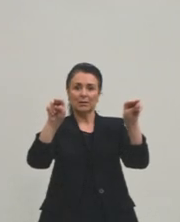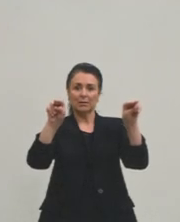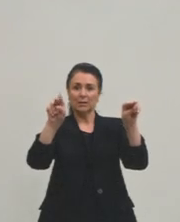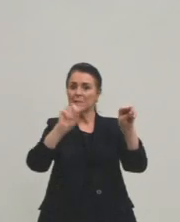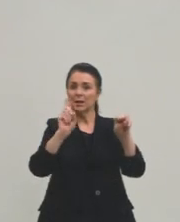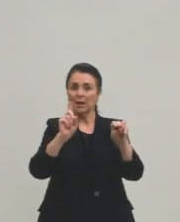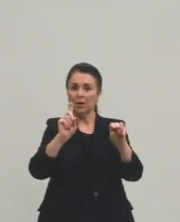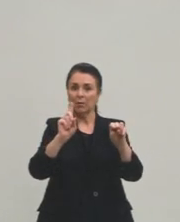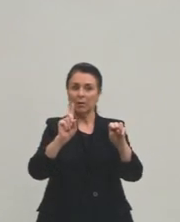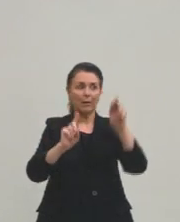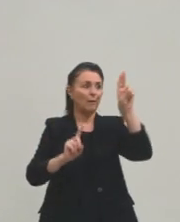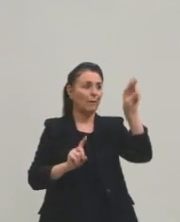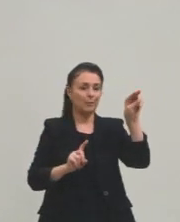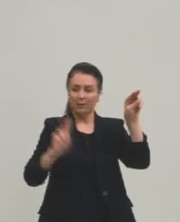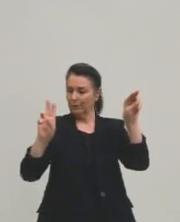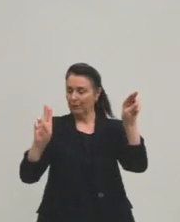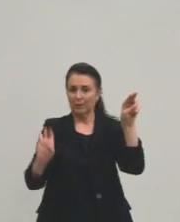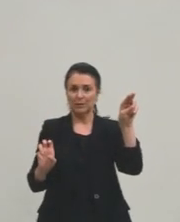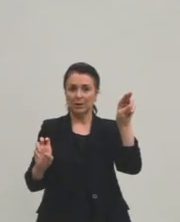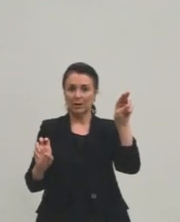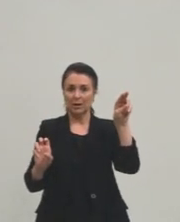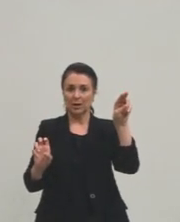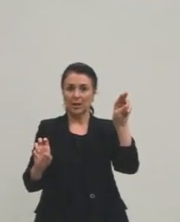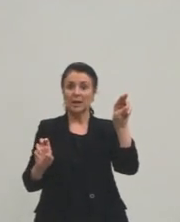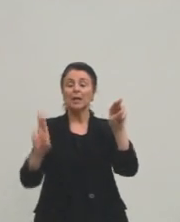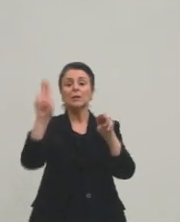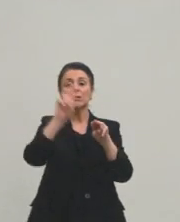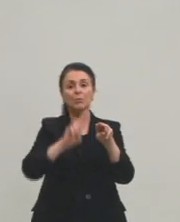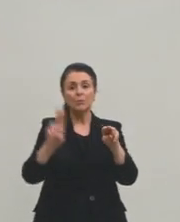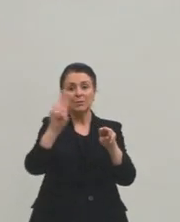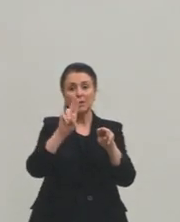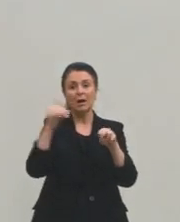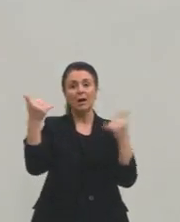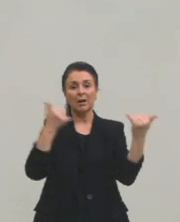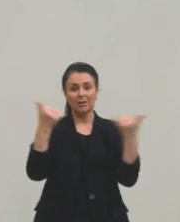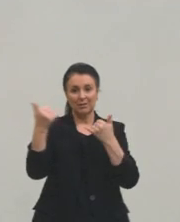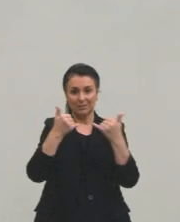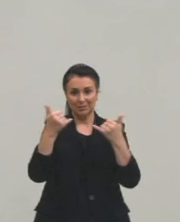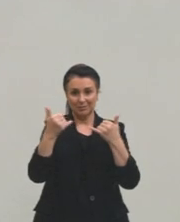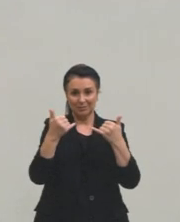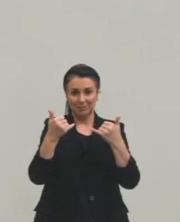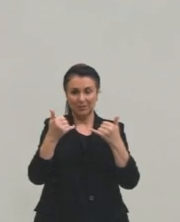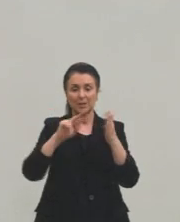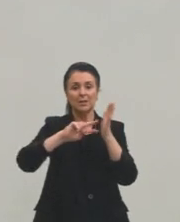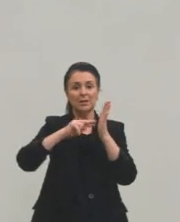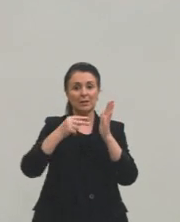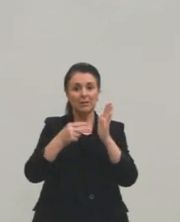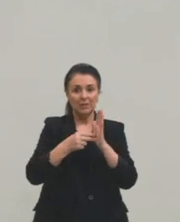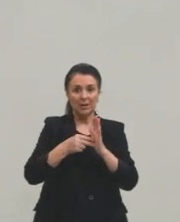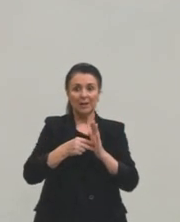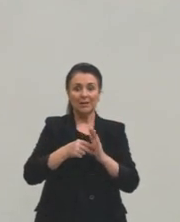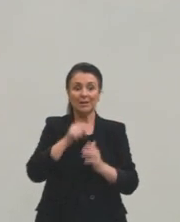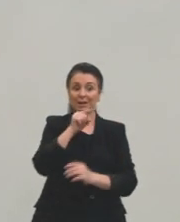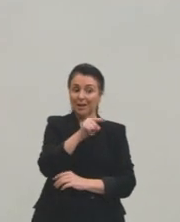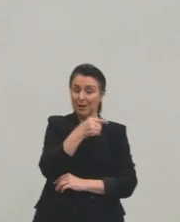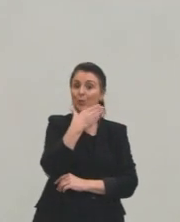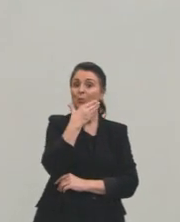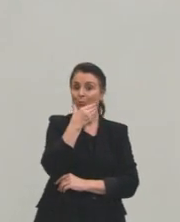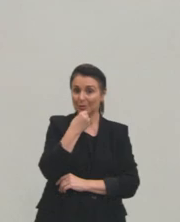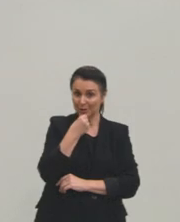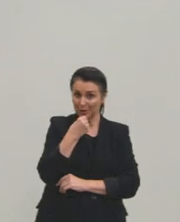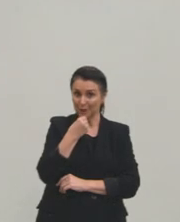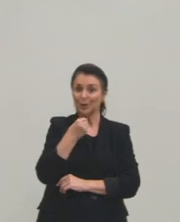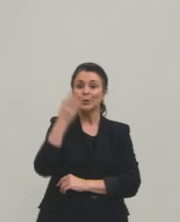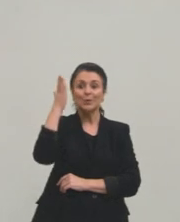não "não" ele parafraseia professora né Então significa que ele teve essa informação